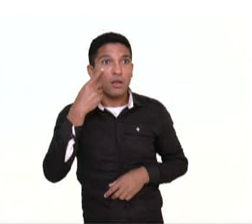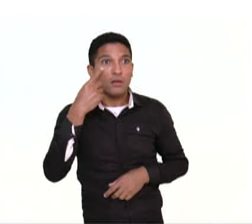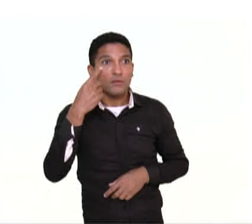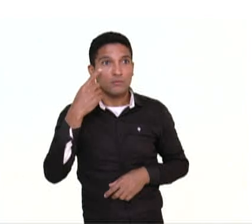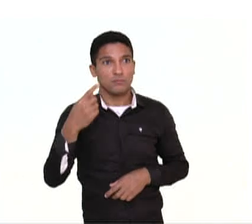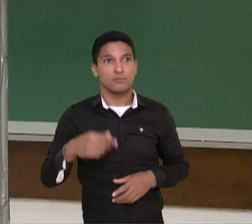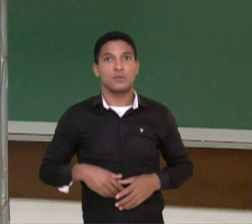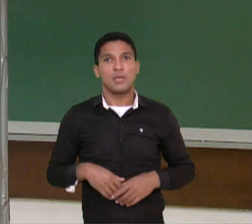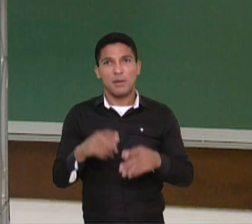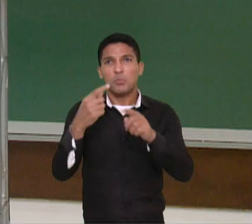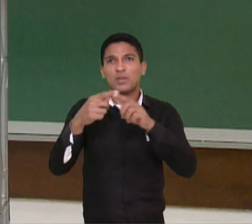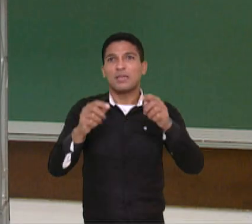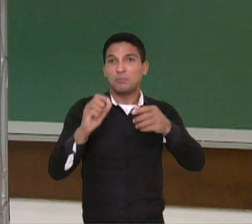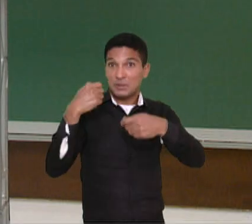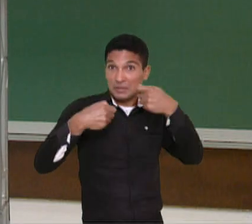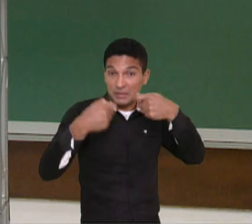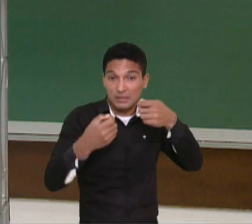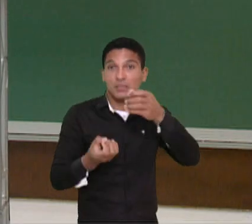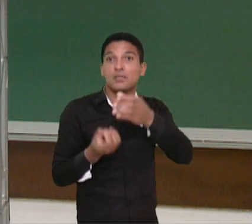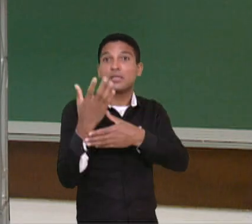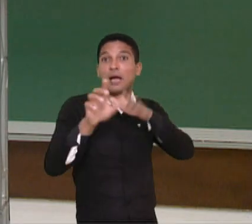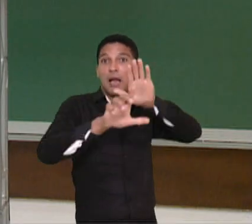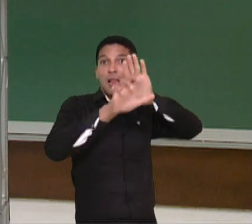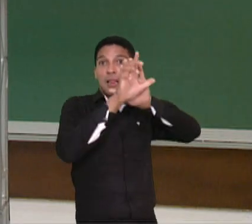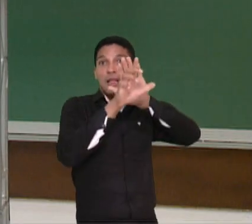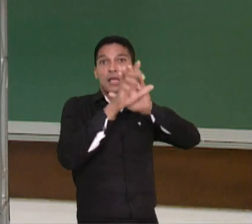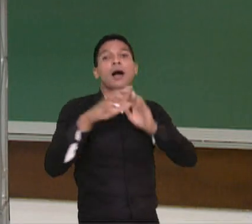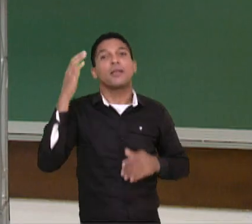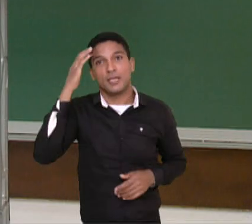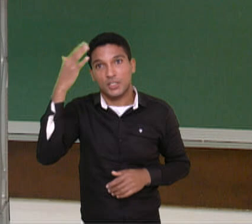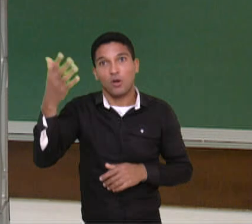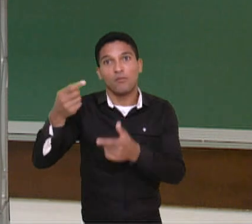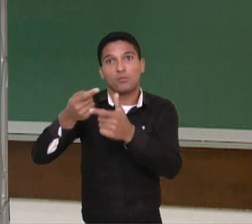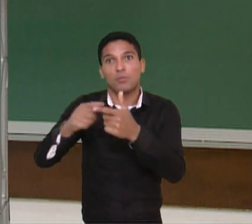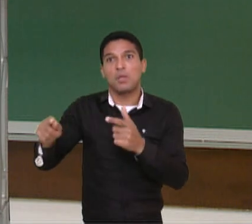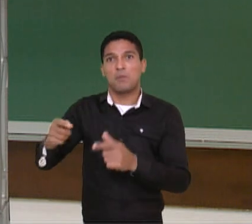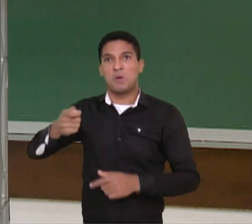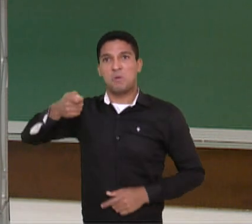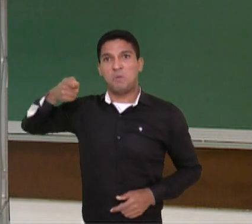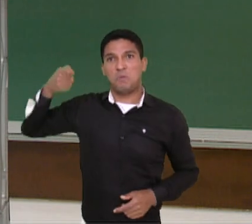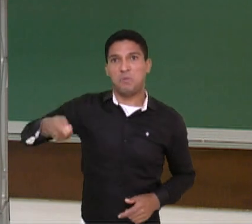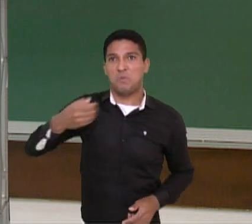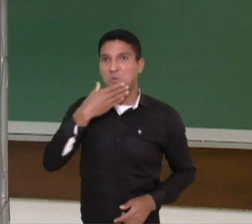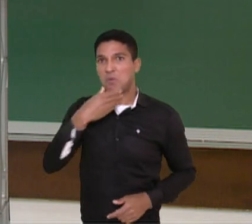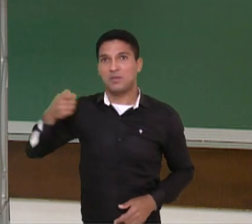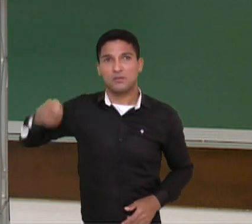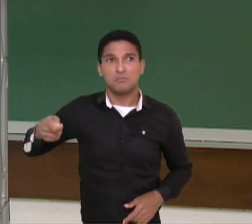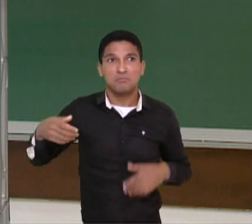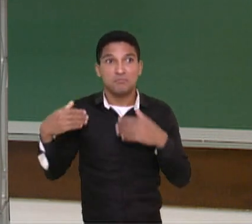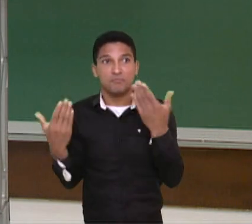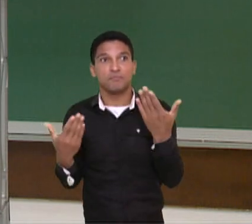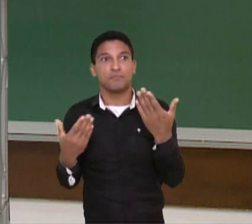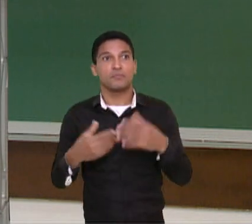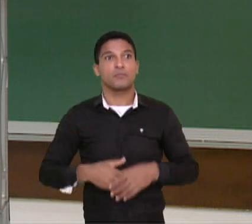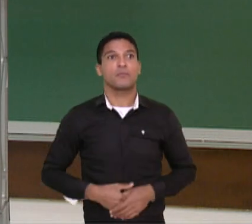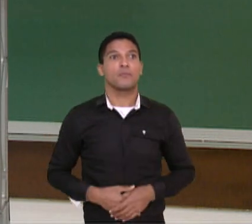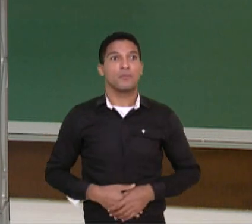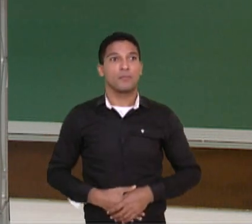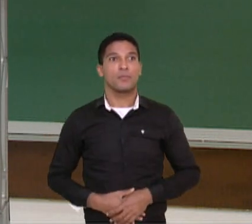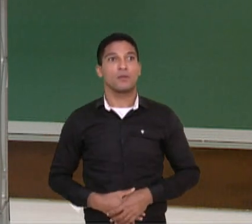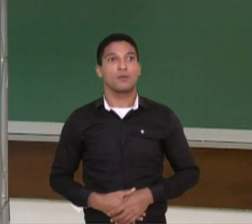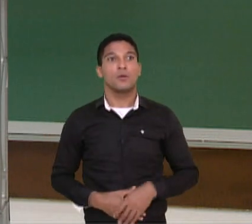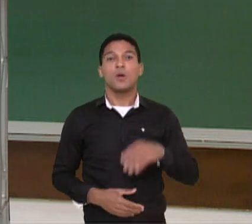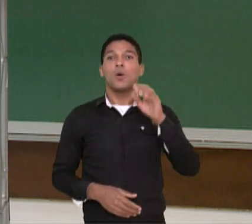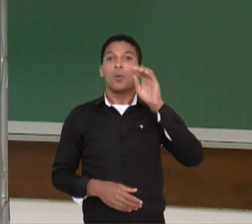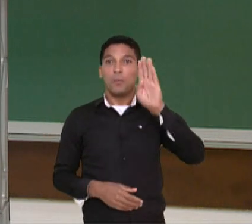Será? Letra B. O tema dela é social, pois questões que envolvem preconceito de qualquer espécie